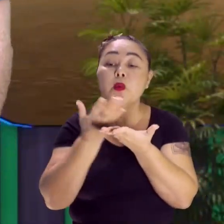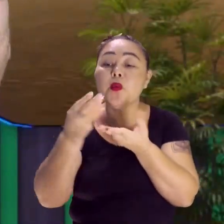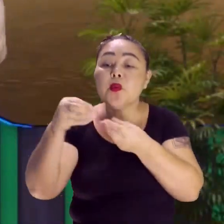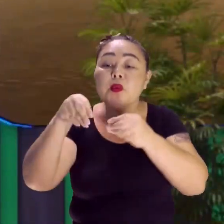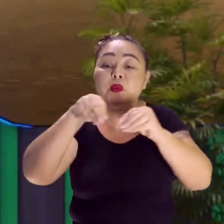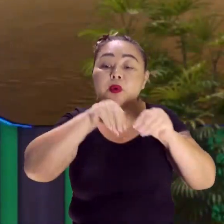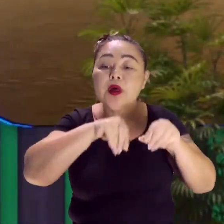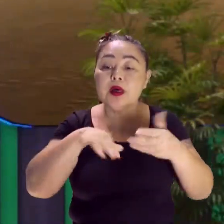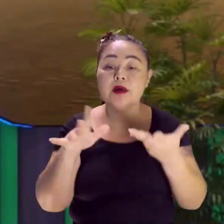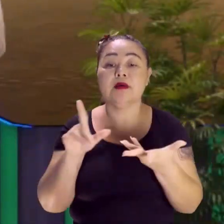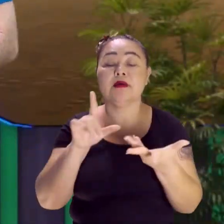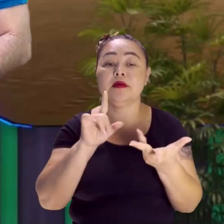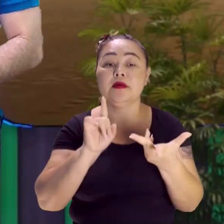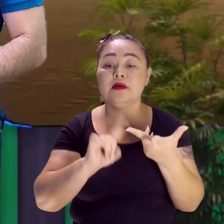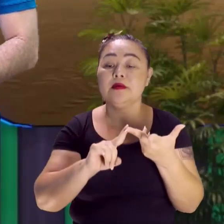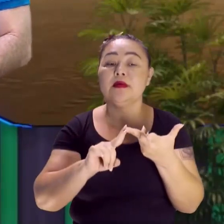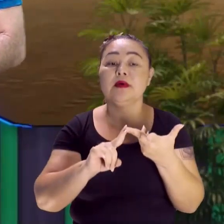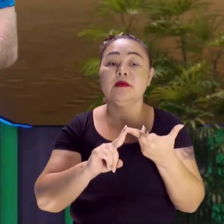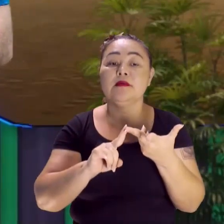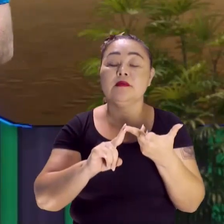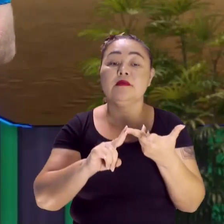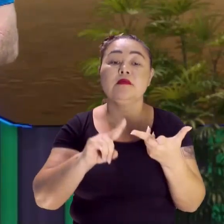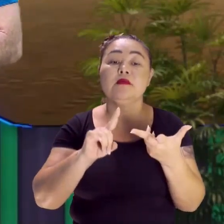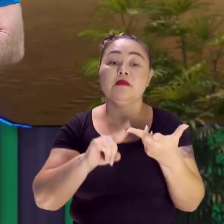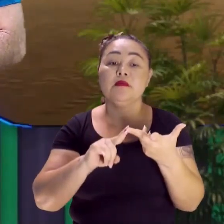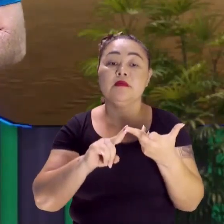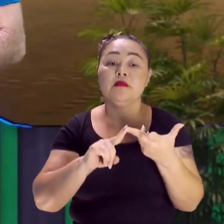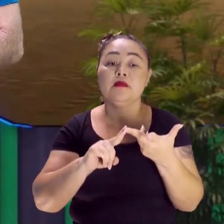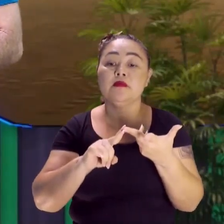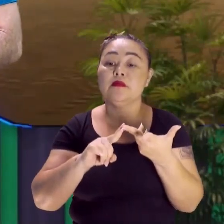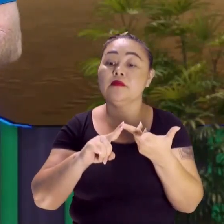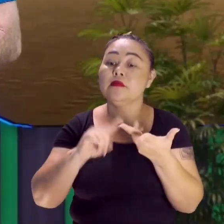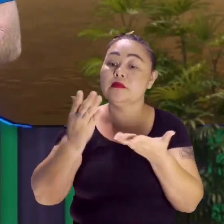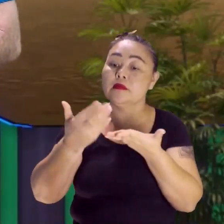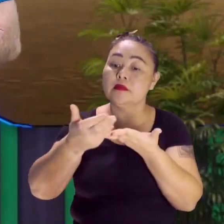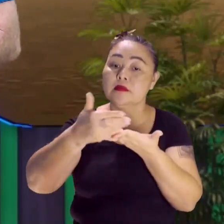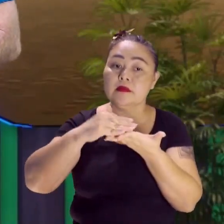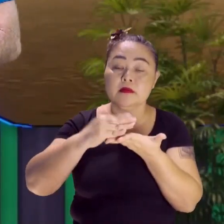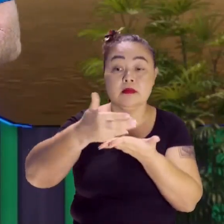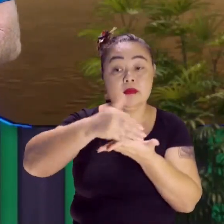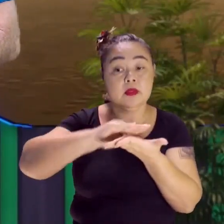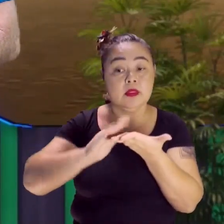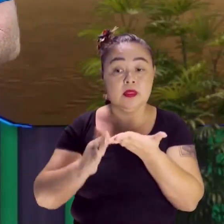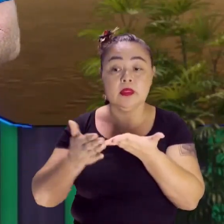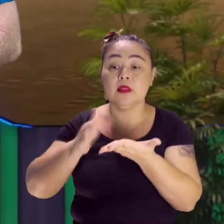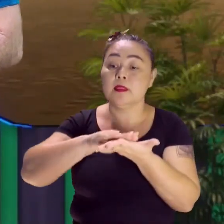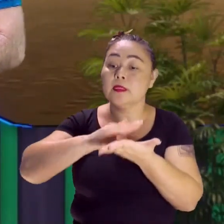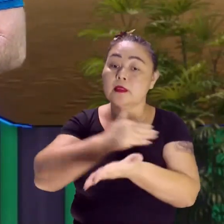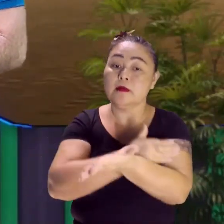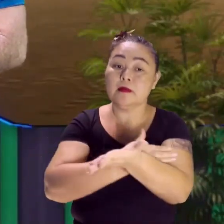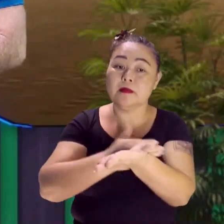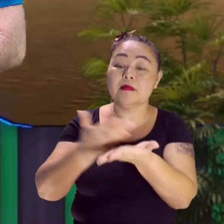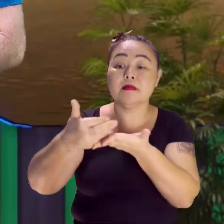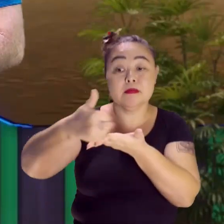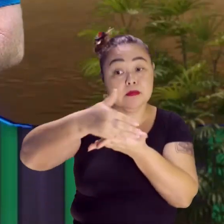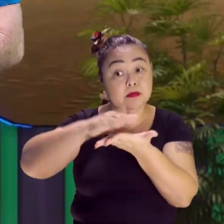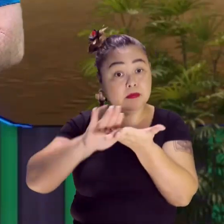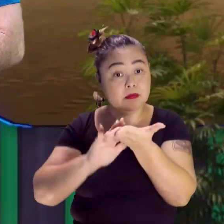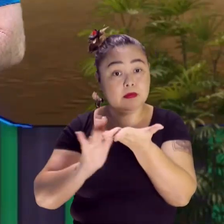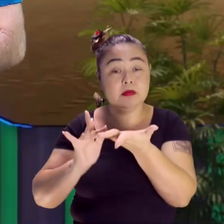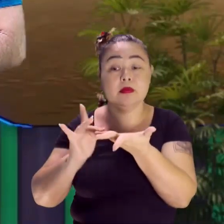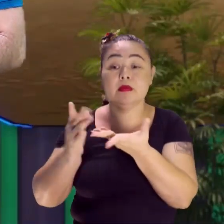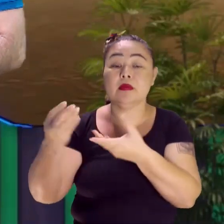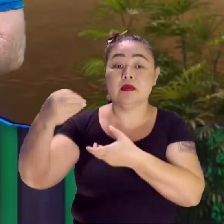exatamente farinha de mandioca aí faz Aquela farinha de tapioca também é verdade